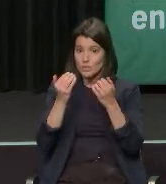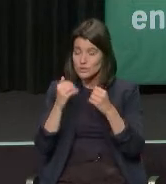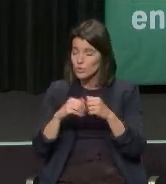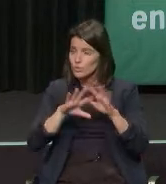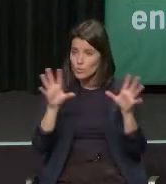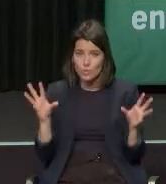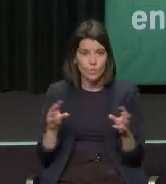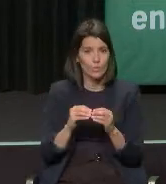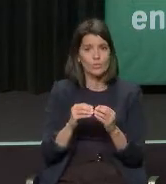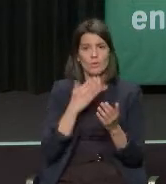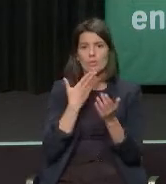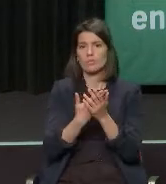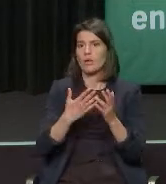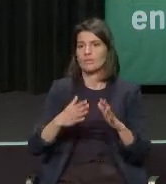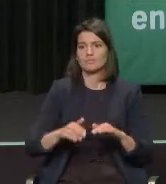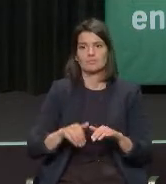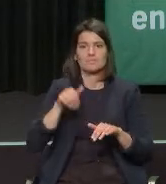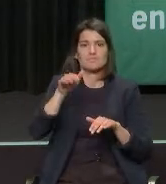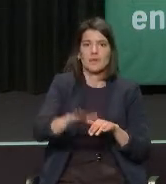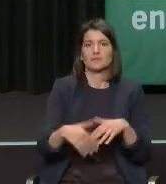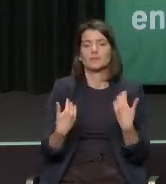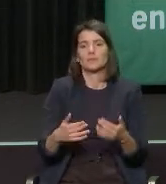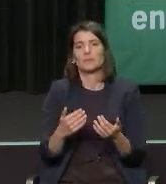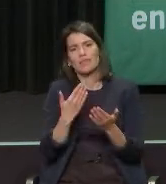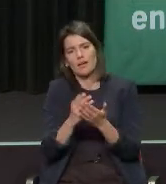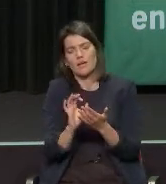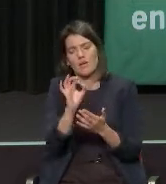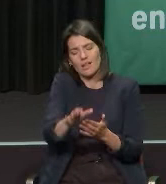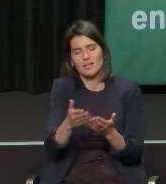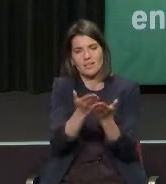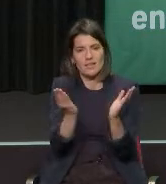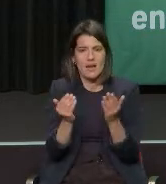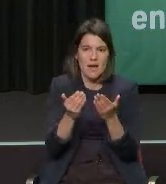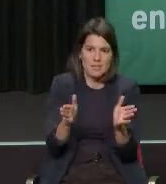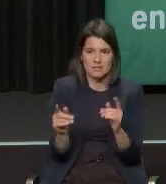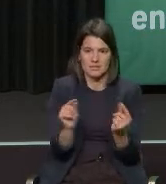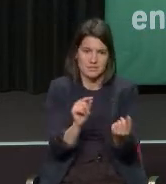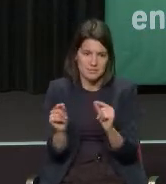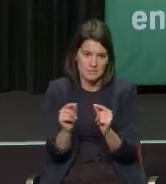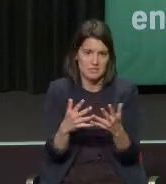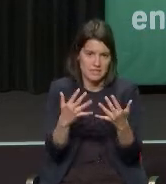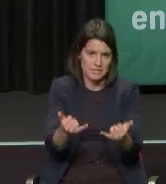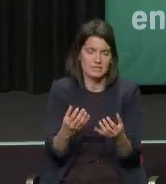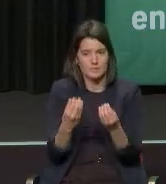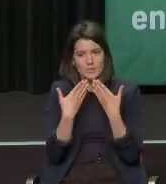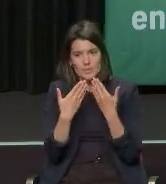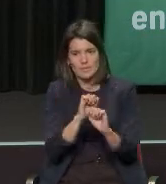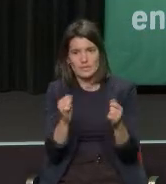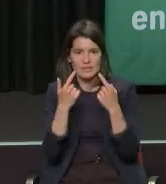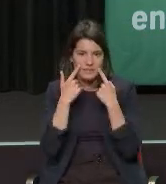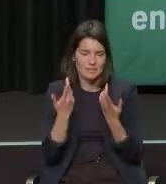possível darmos um salto muito quantitativo que eu vos queria deixar aqui e também deixar um bocadinho aberto para a nossa discussão que seguirá. Muito obrigado pela vossa